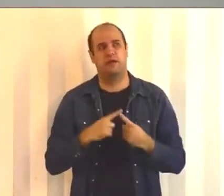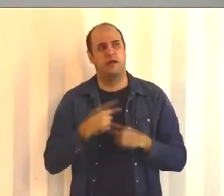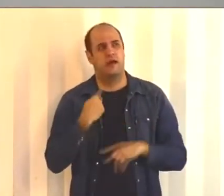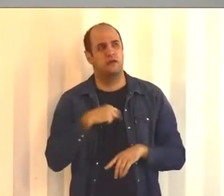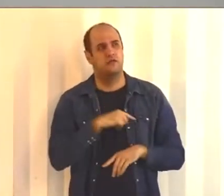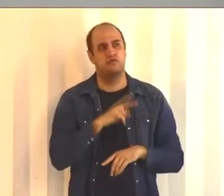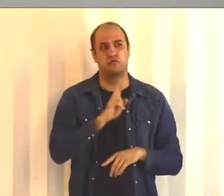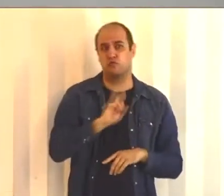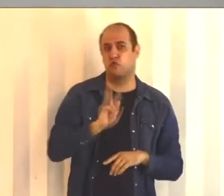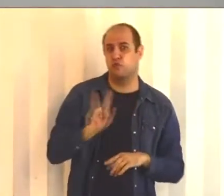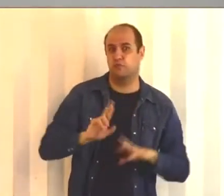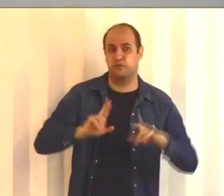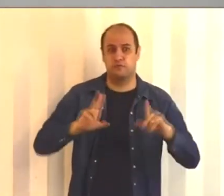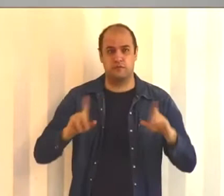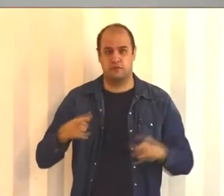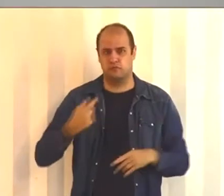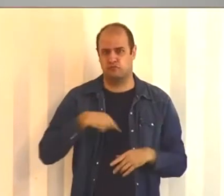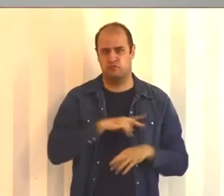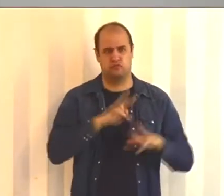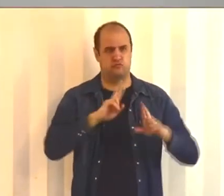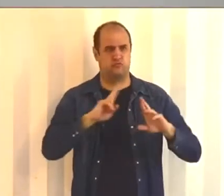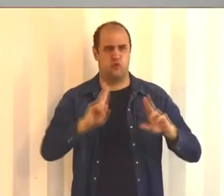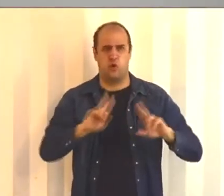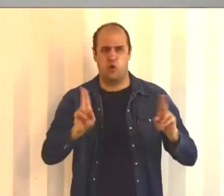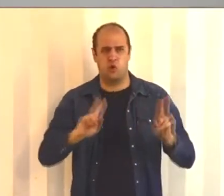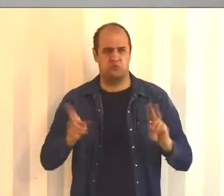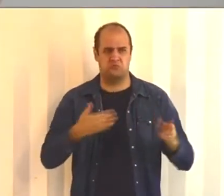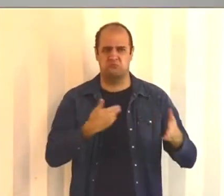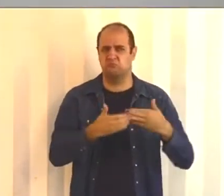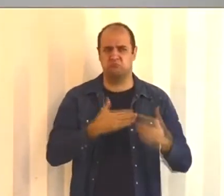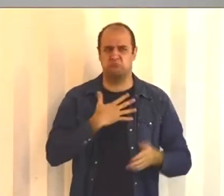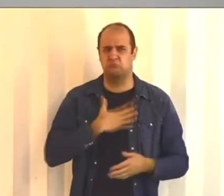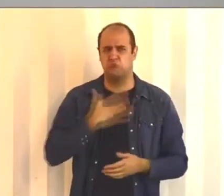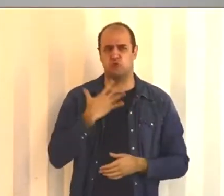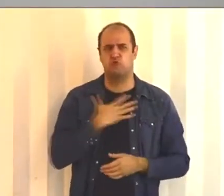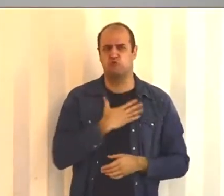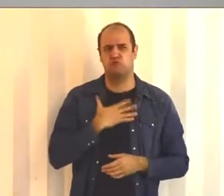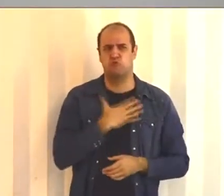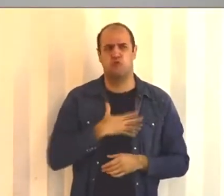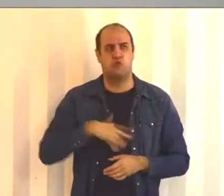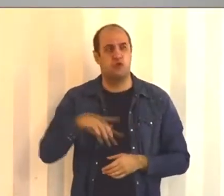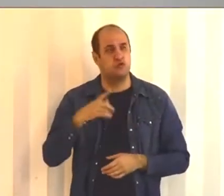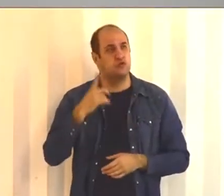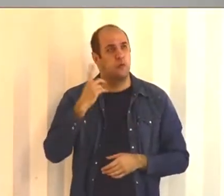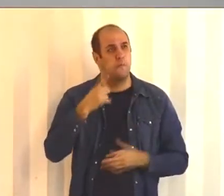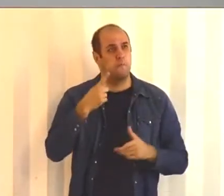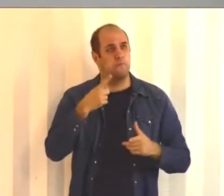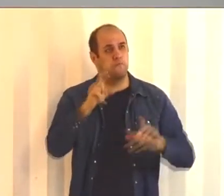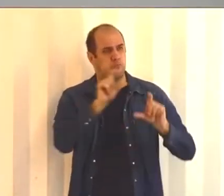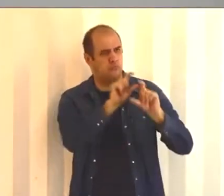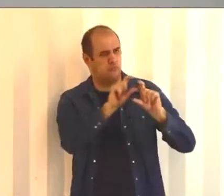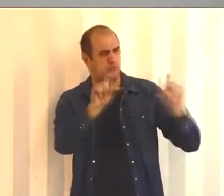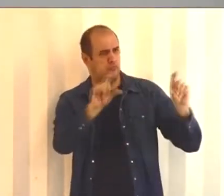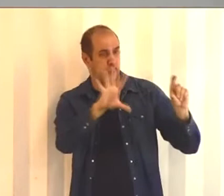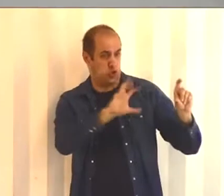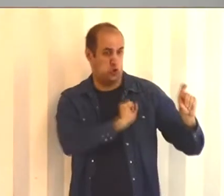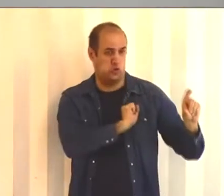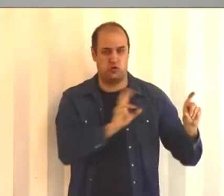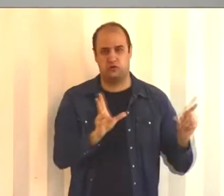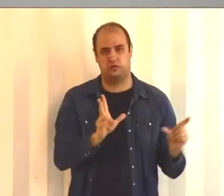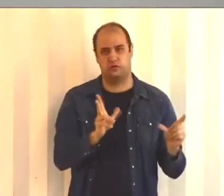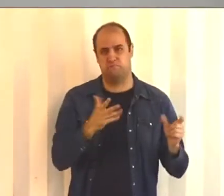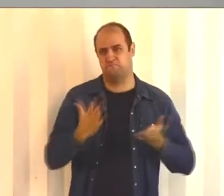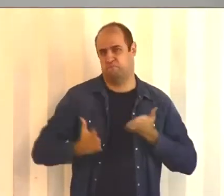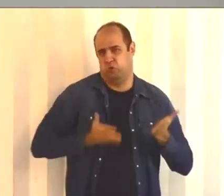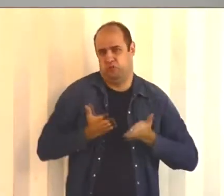conotação para nomes, né? Nós damos nomes de acordo com o gosto, pela fonética, pelo som que eles têm, ou pela